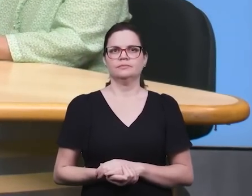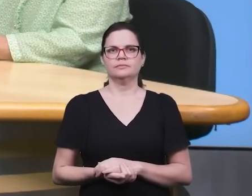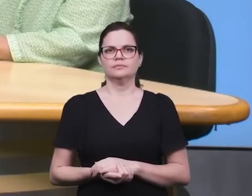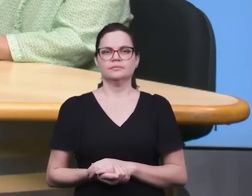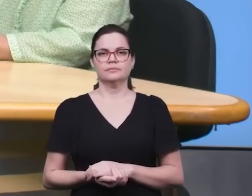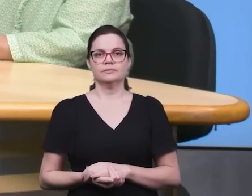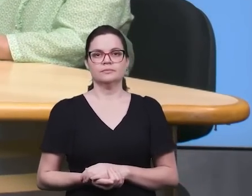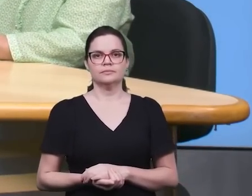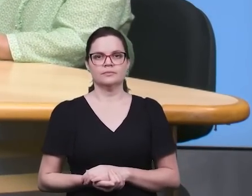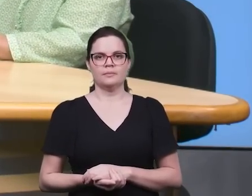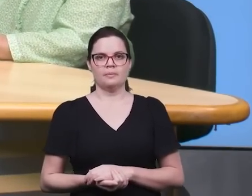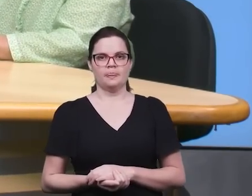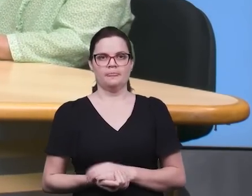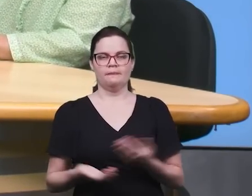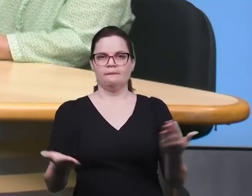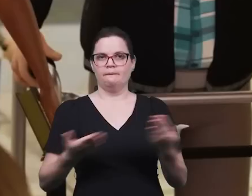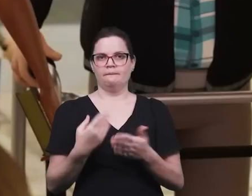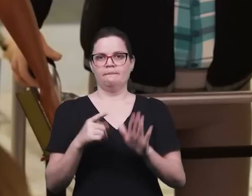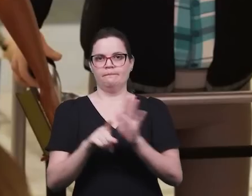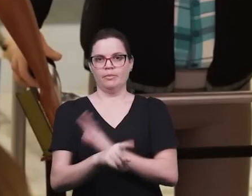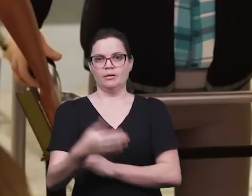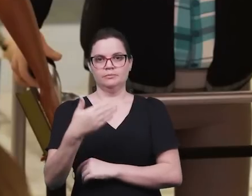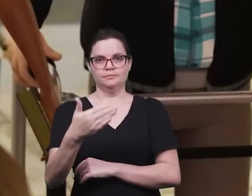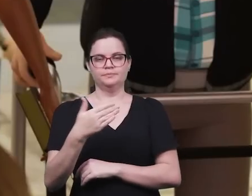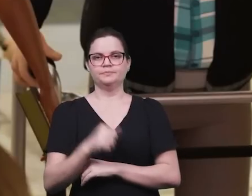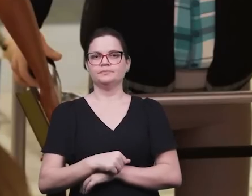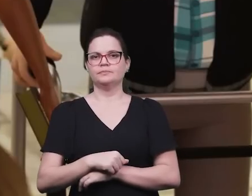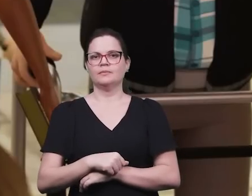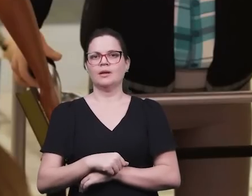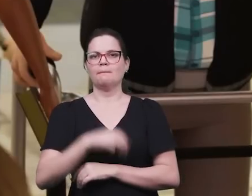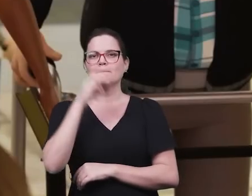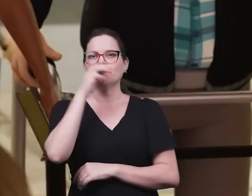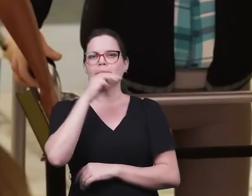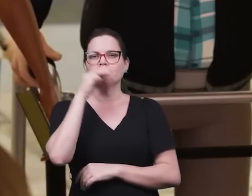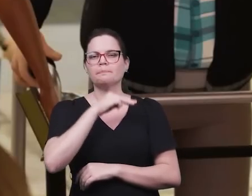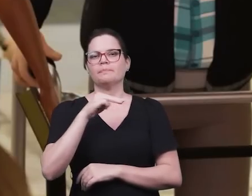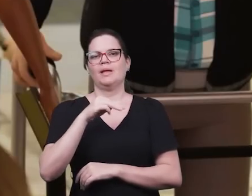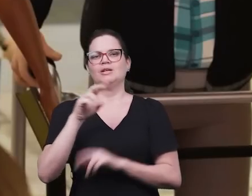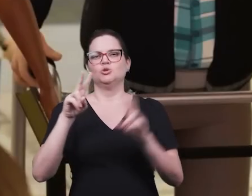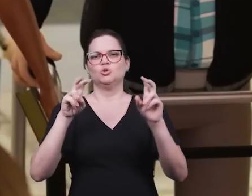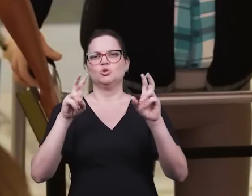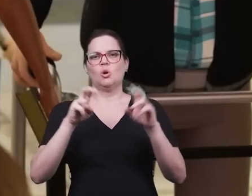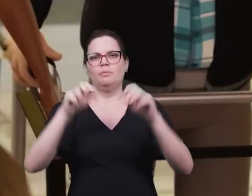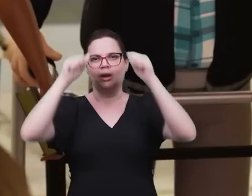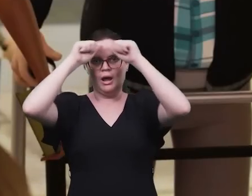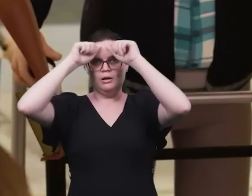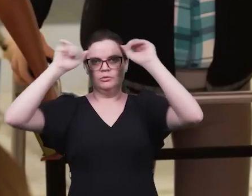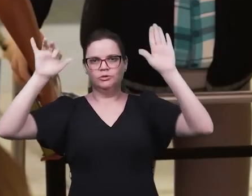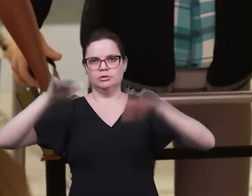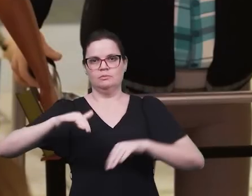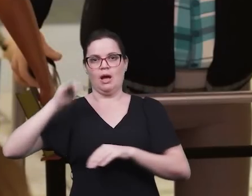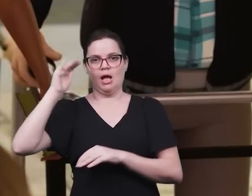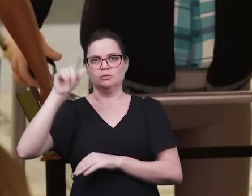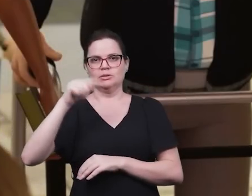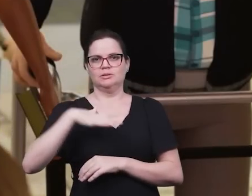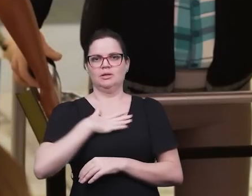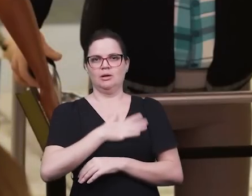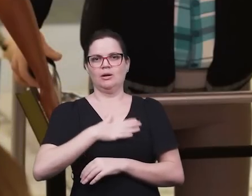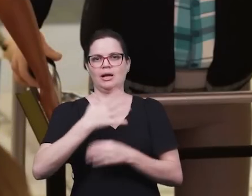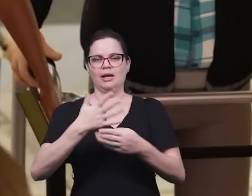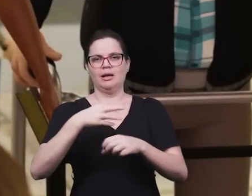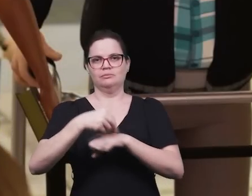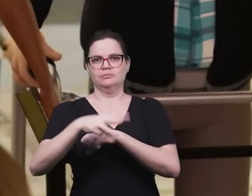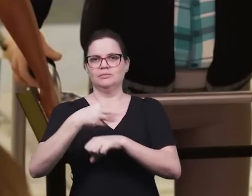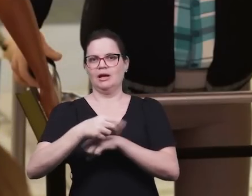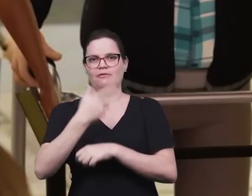agora para a próxima pergunta, Roberto. Quais são os mitos mais comuns sobre autismo na fase adulta que você